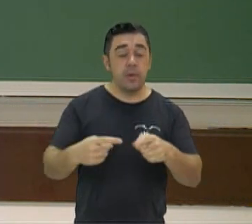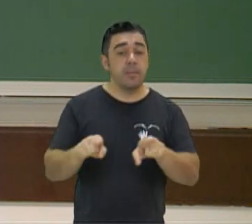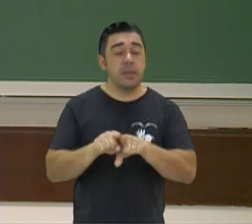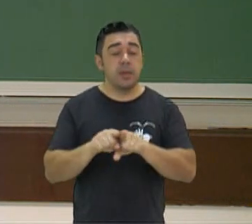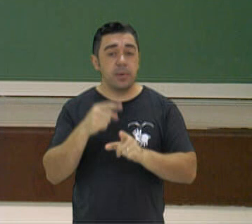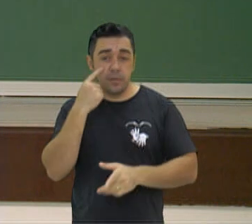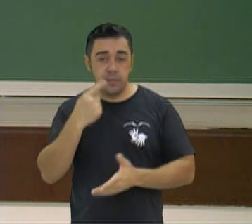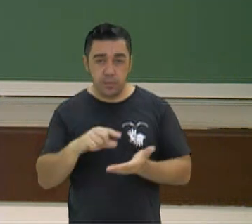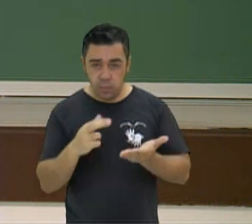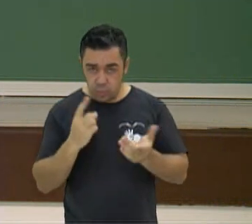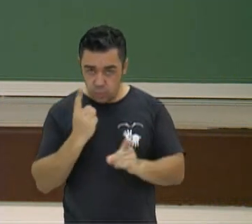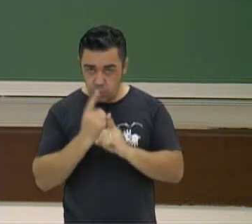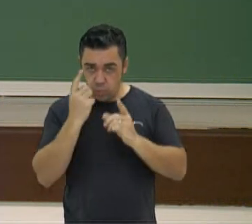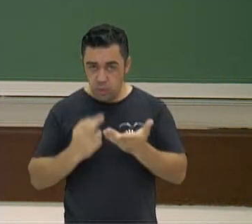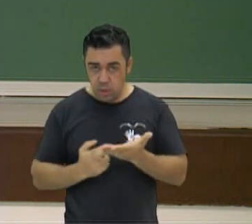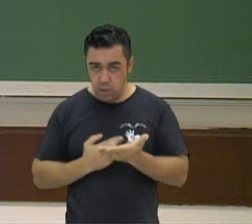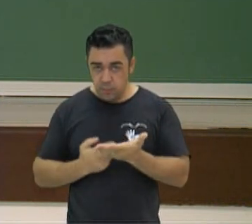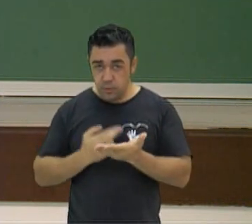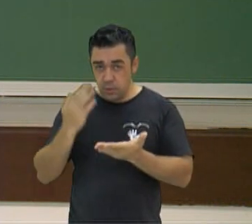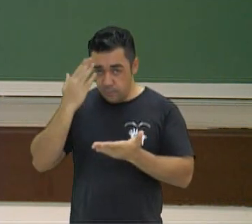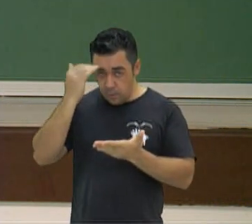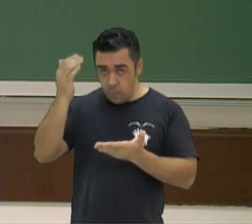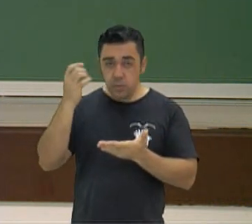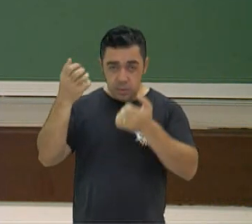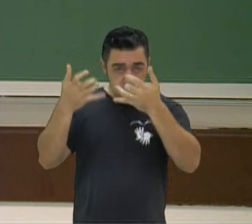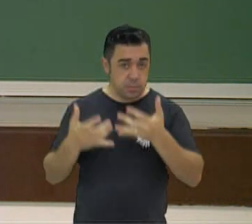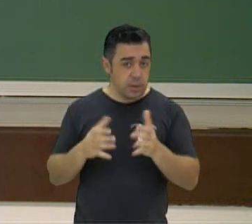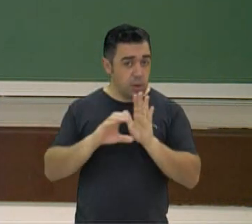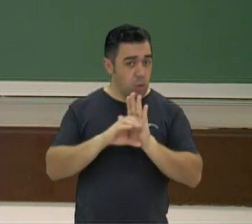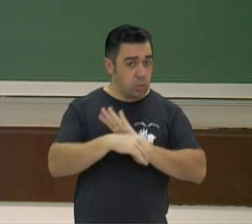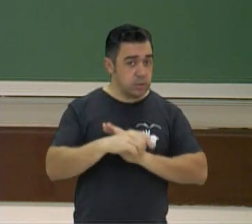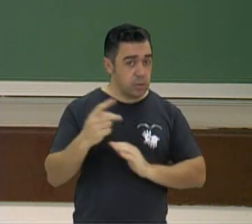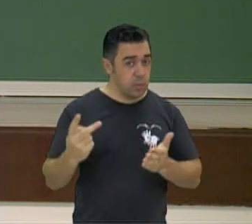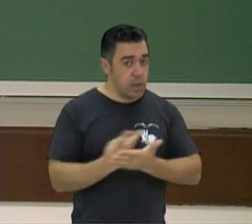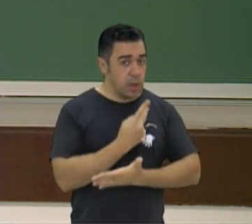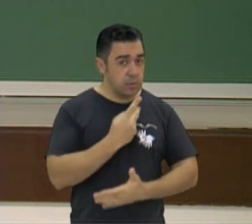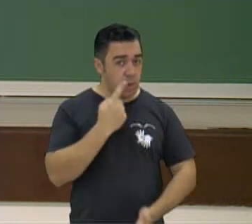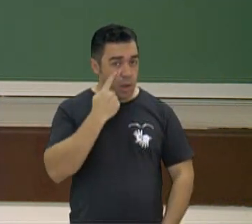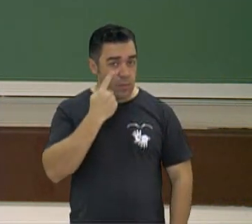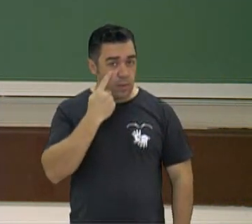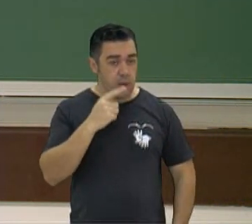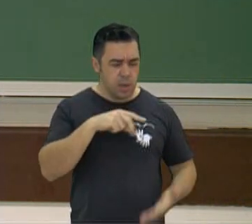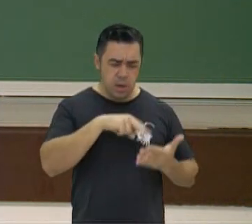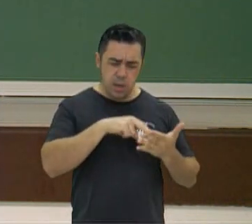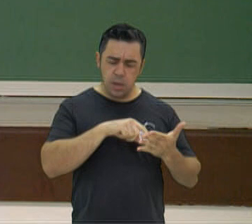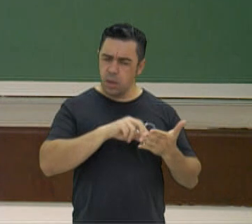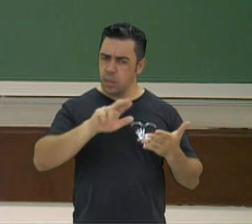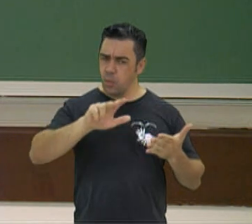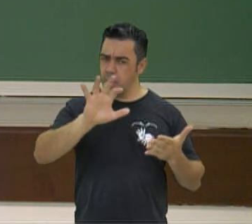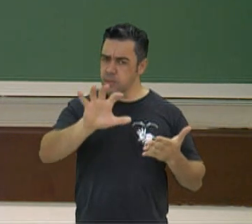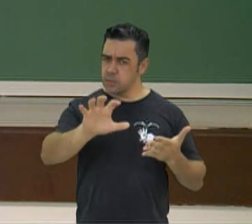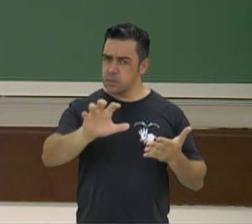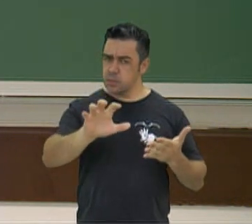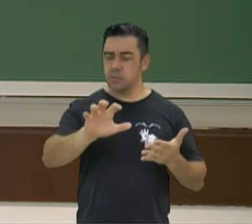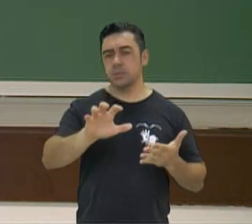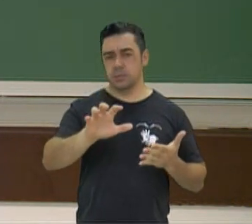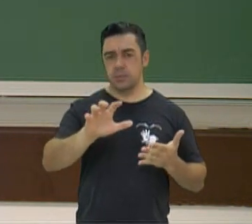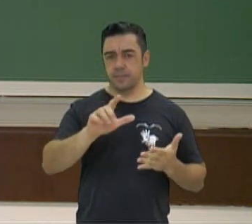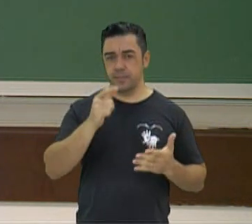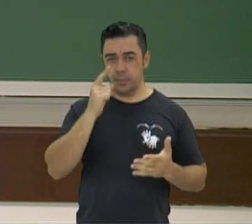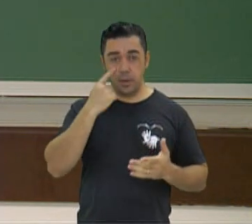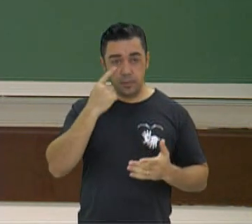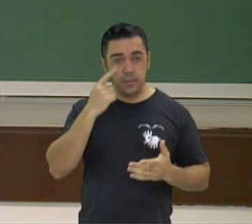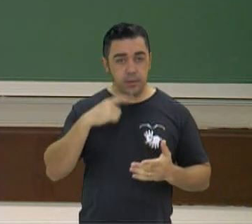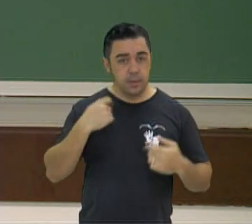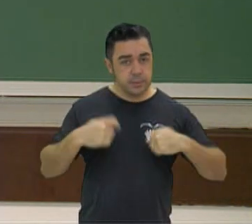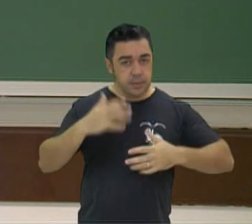revistas importantes, famosas, aparece conceito errado. Então, vocês têm que tomar cuidado. Cada vez que lê, não é bem assim. Não é isso que aconteceu, tá? Já tem que ter